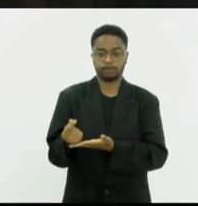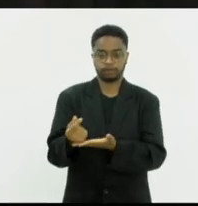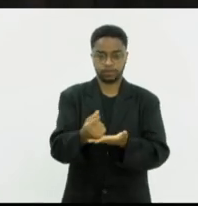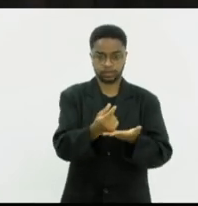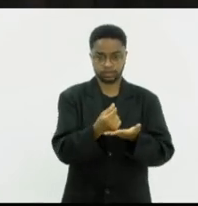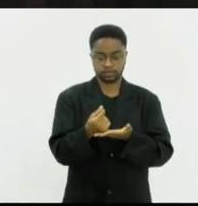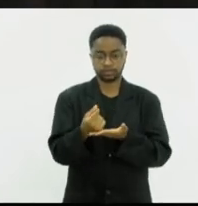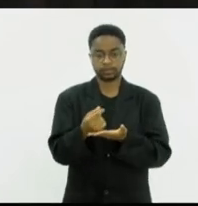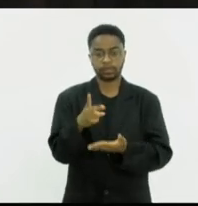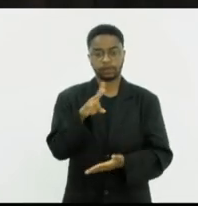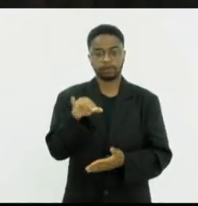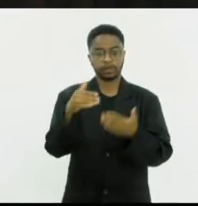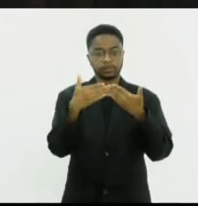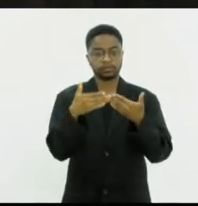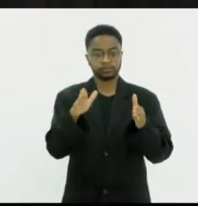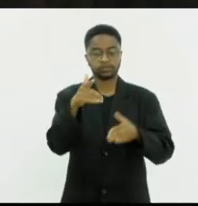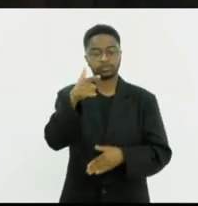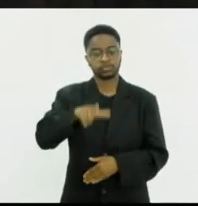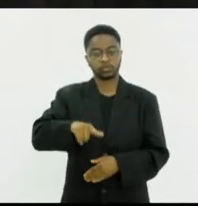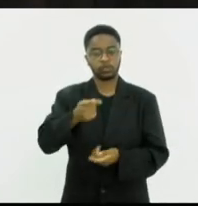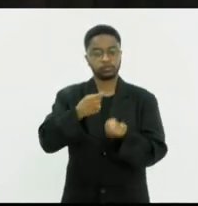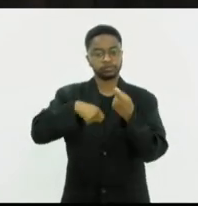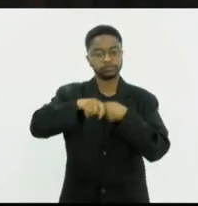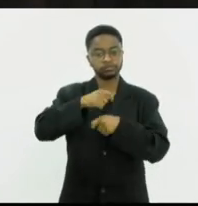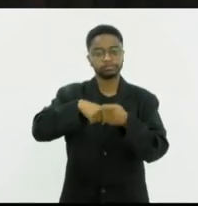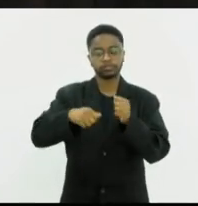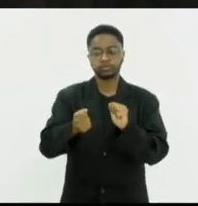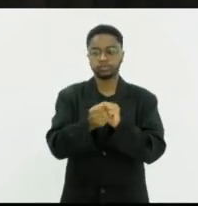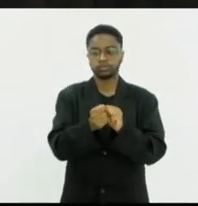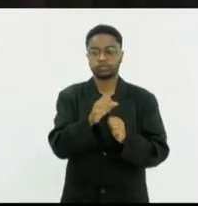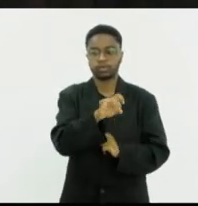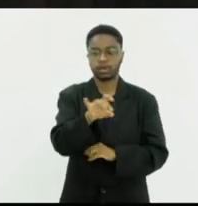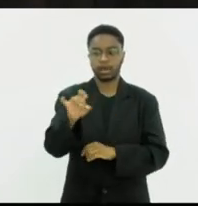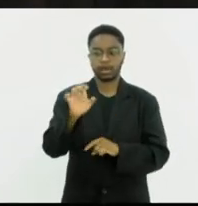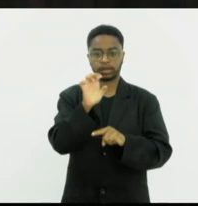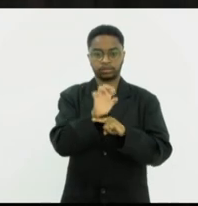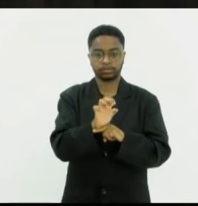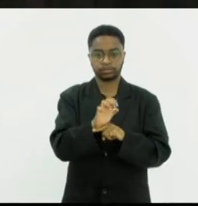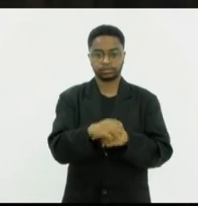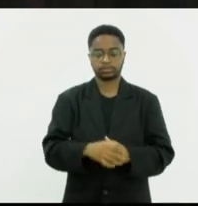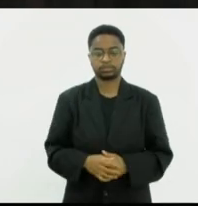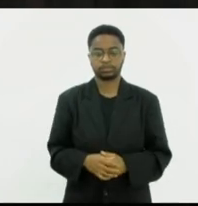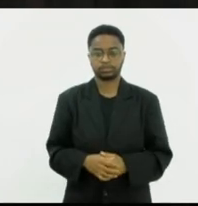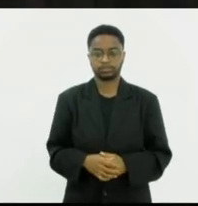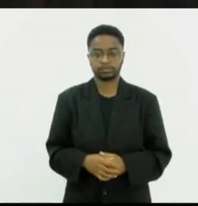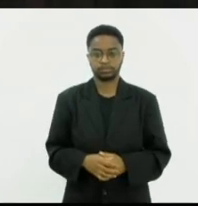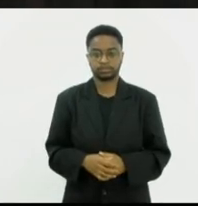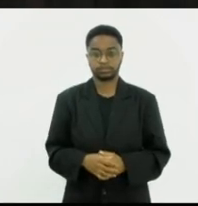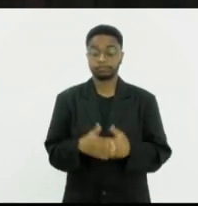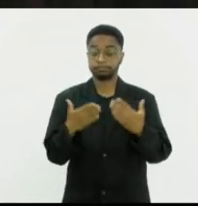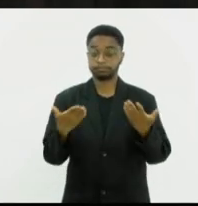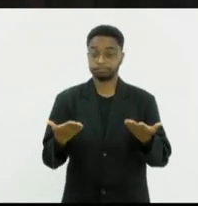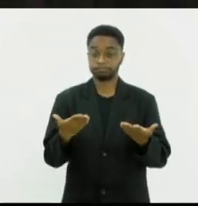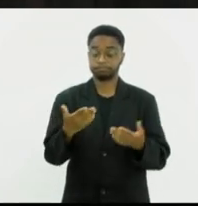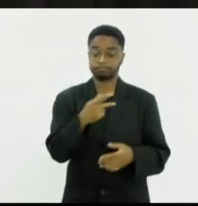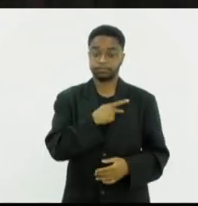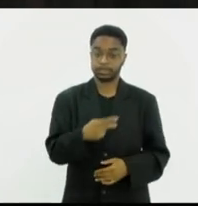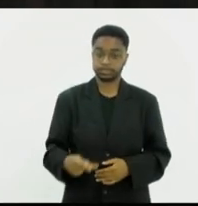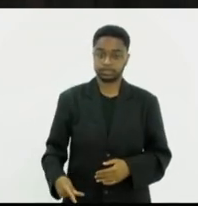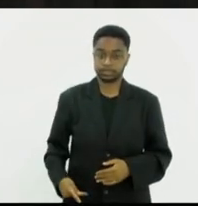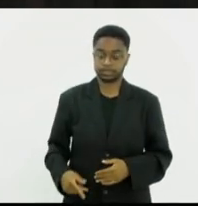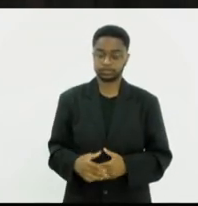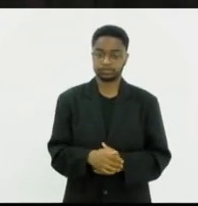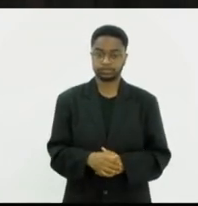reabrir as negociações com os estados. E aí, senhor presidente, é